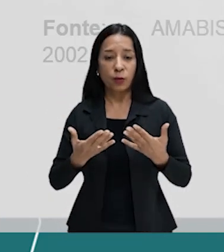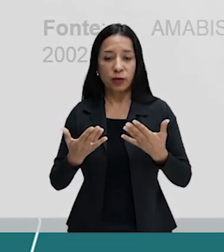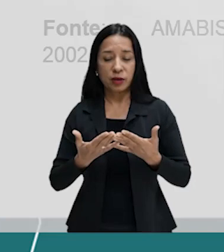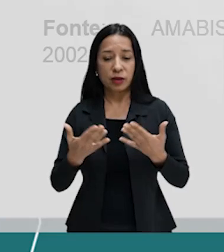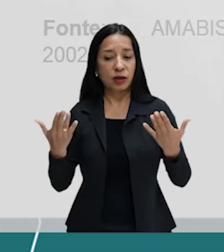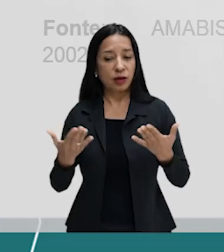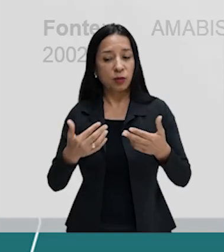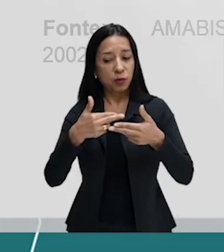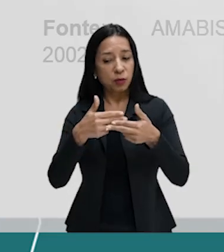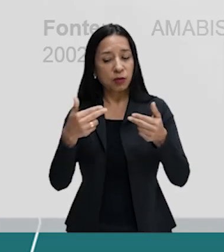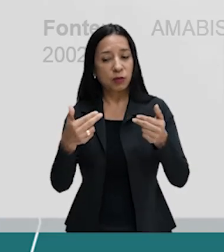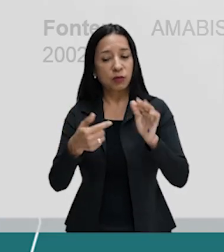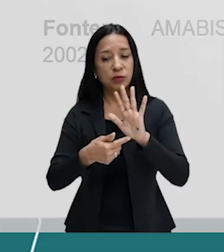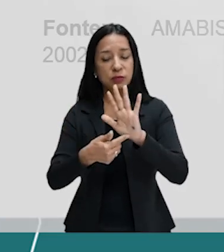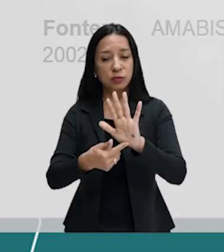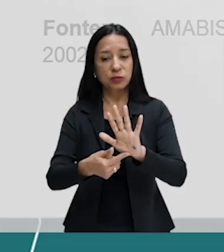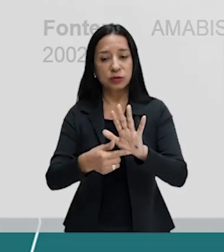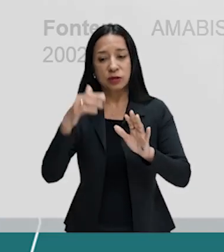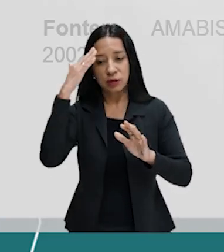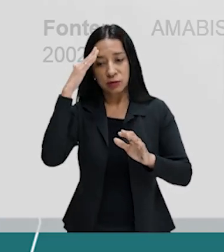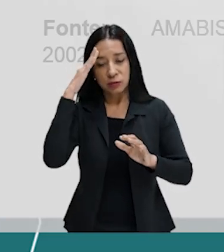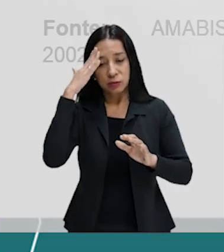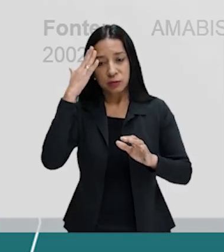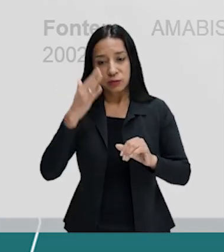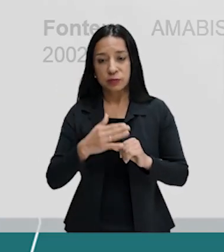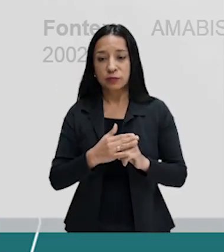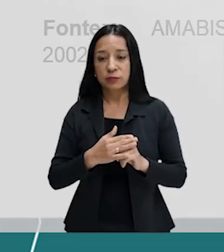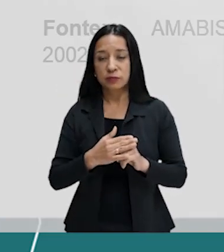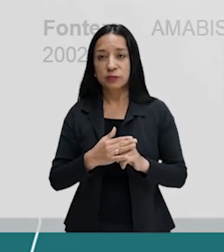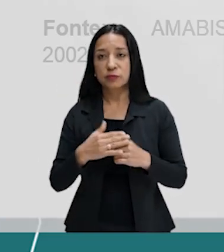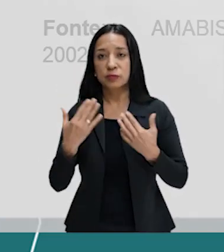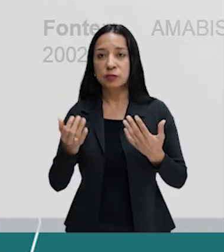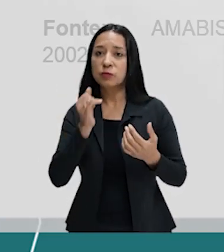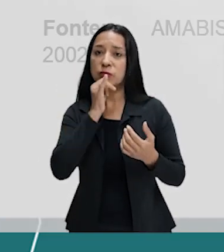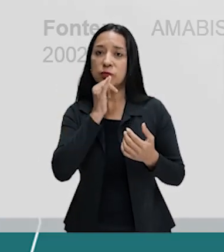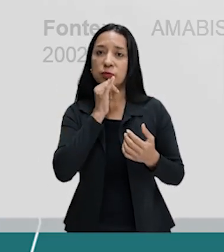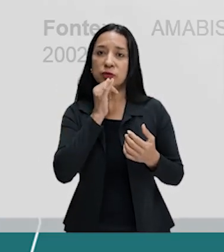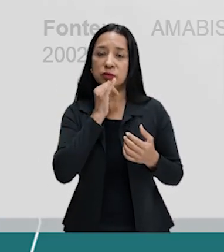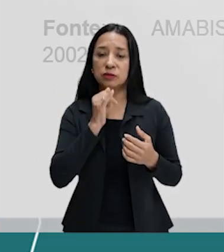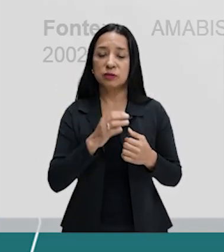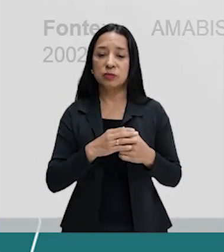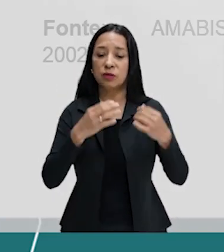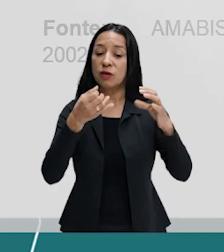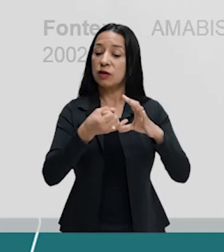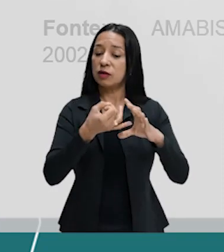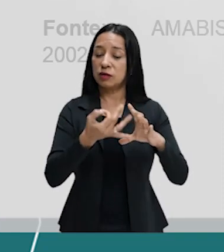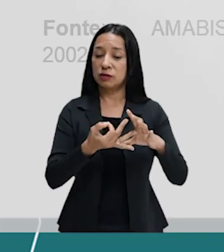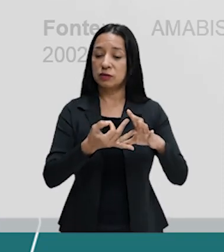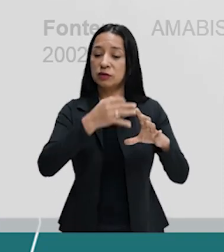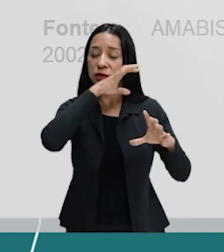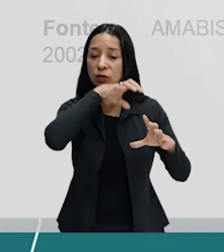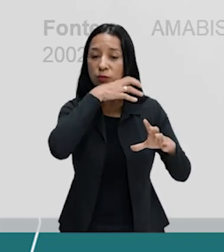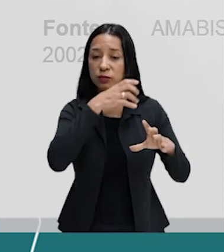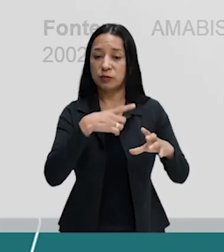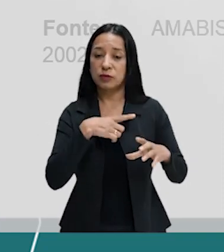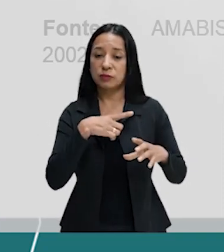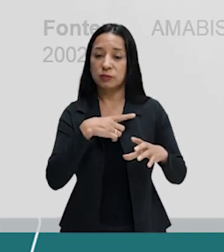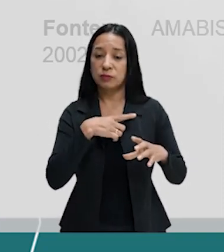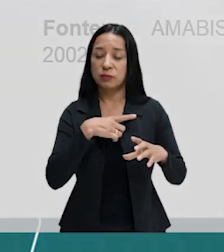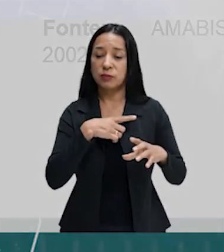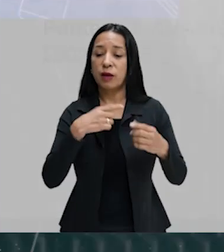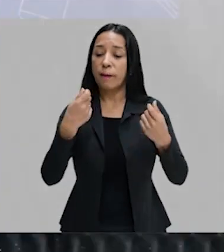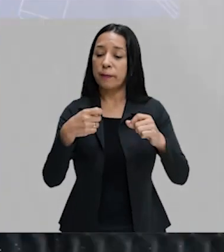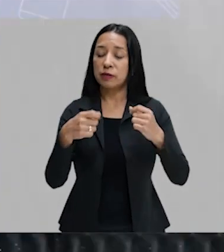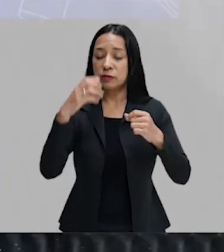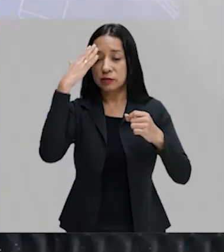uma coisa que eu quero que vocês entendam é que quando a gente, por exemplo, vai caracterizar um animal, a gente tem que entender